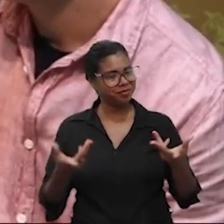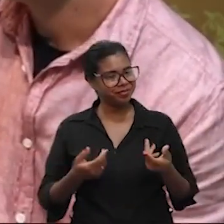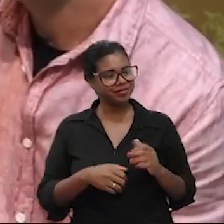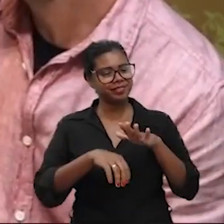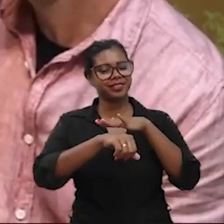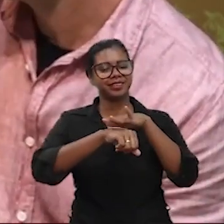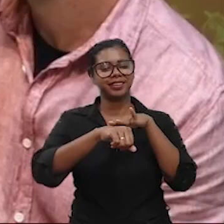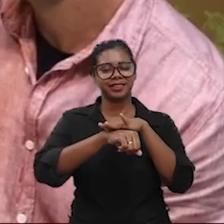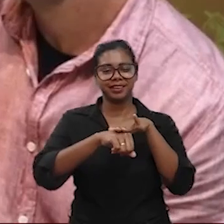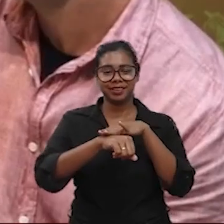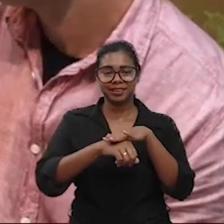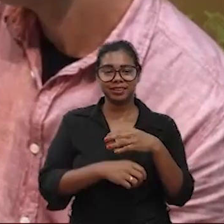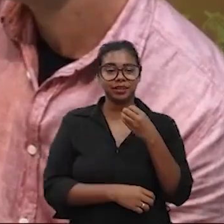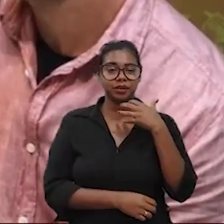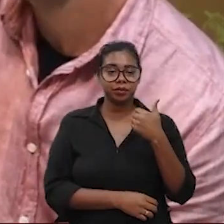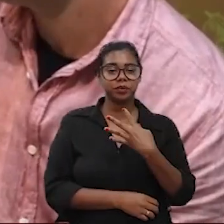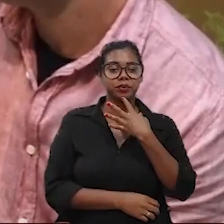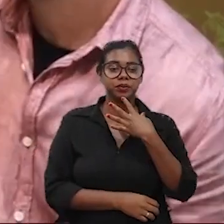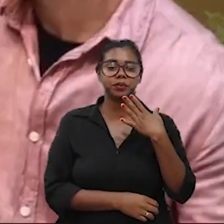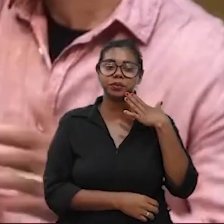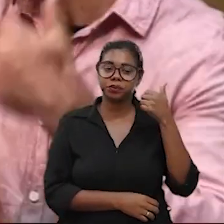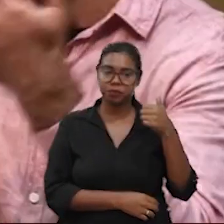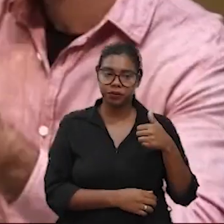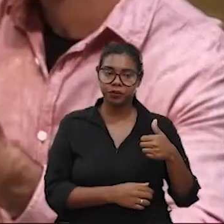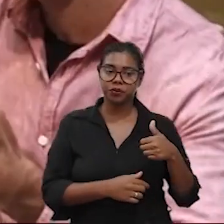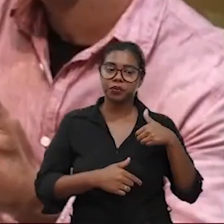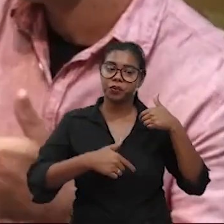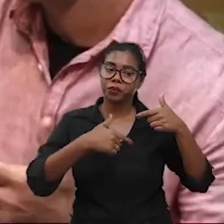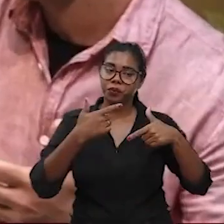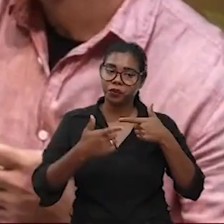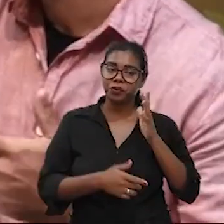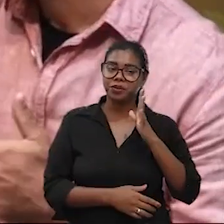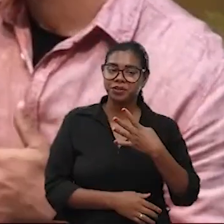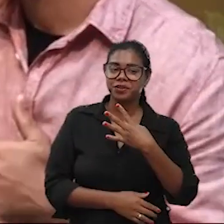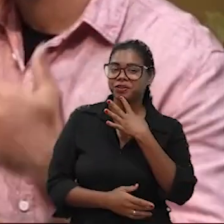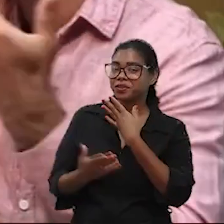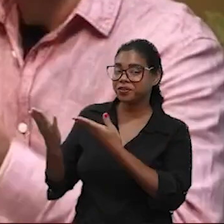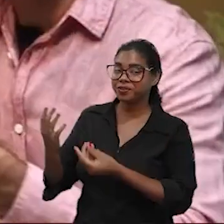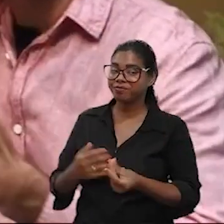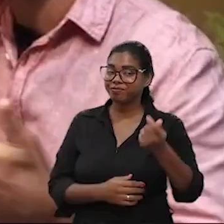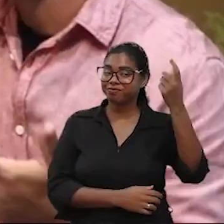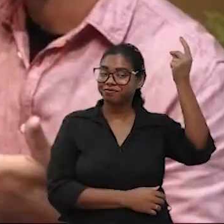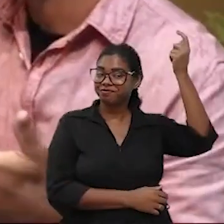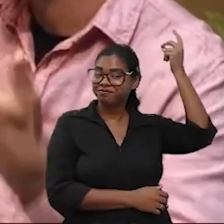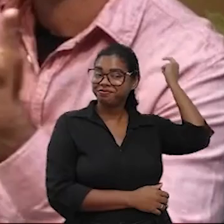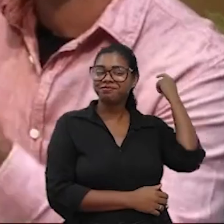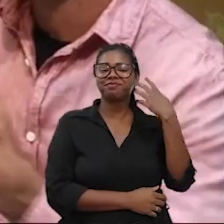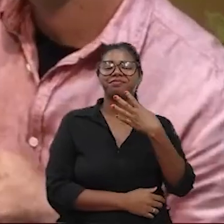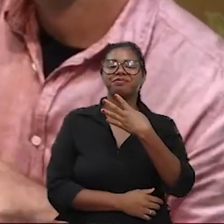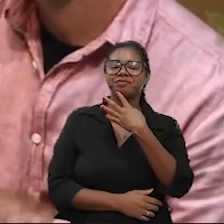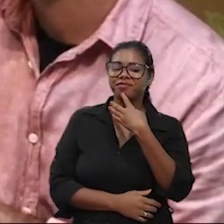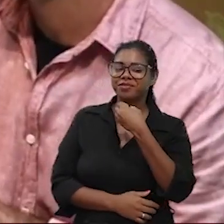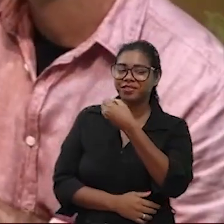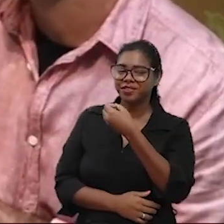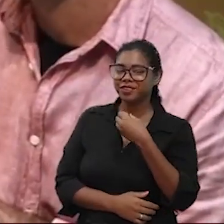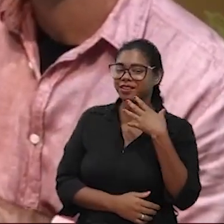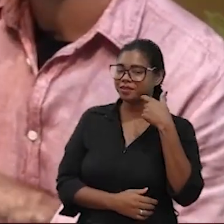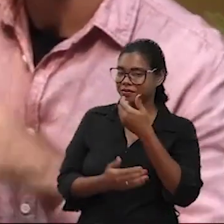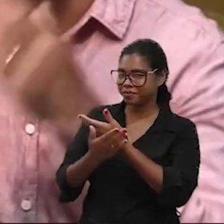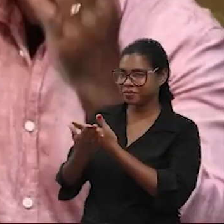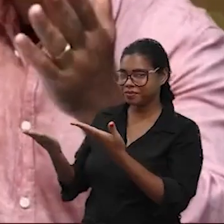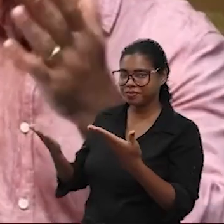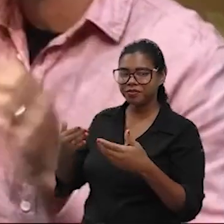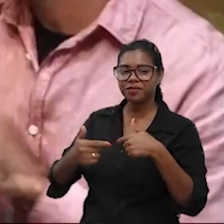contigo. Muito bom conhecer melhor o seu trabalho, apesar de já lhe conhecer há um tempo, mas aí nessa entrevista pude conhecer um pouco melhor do seu